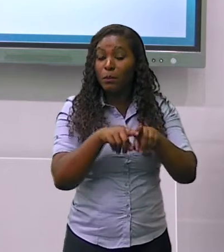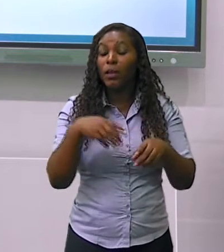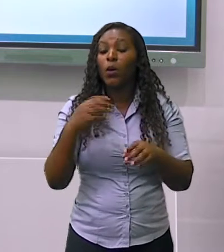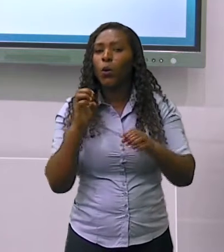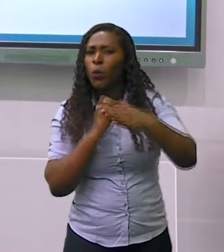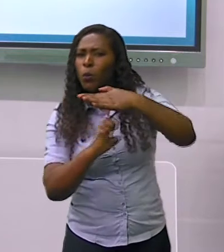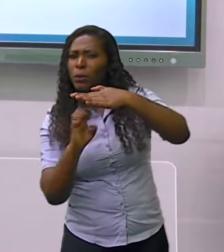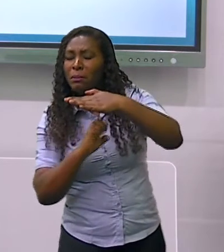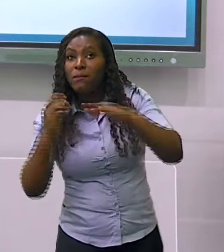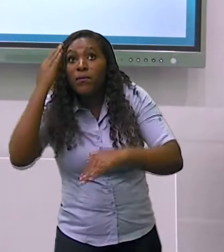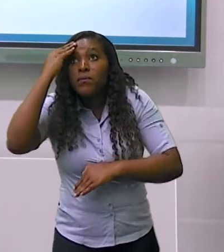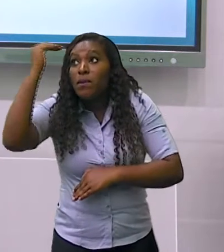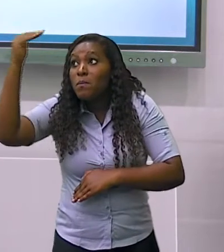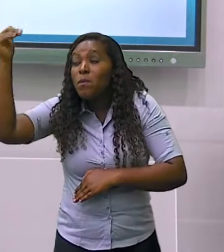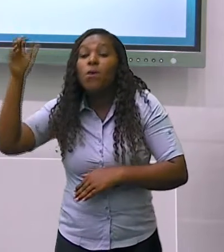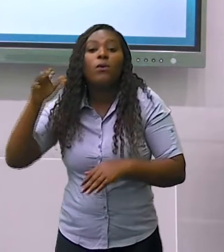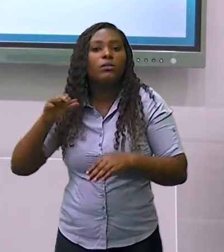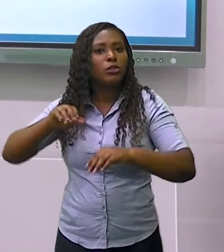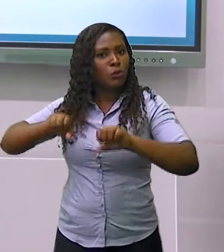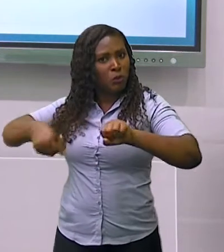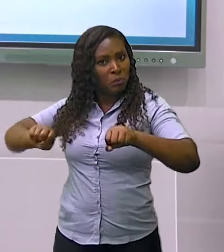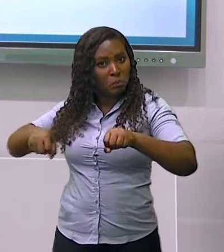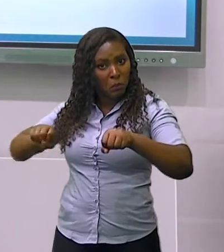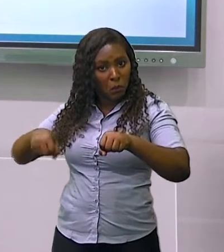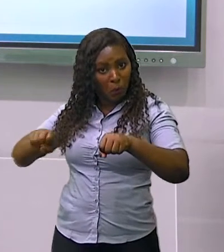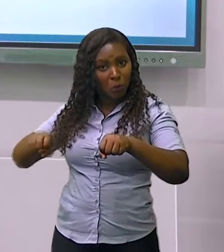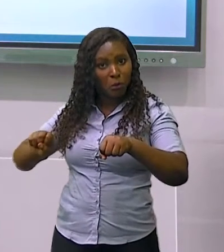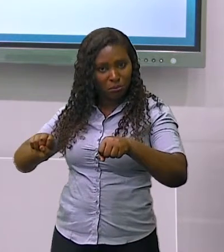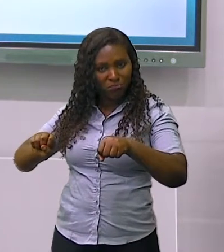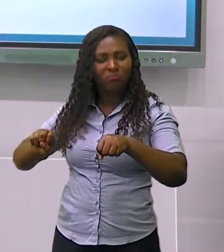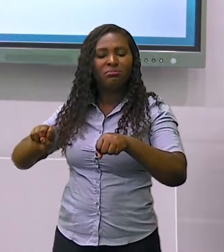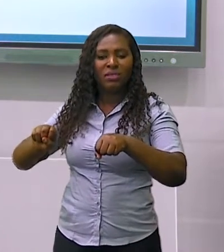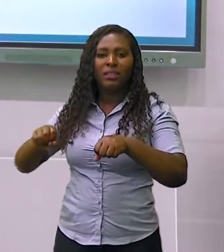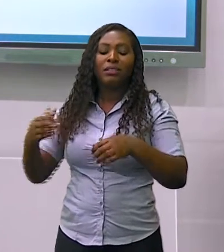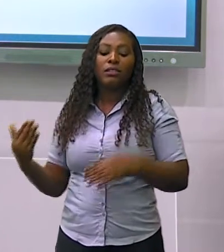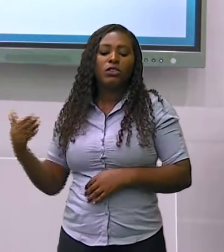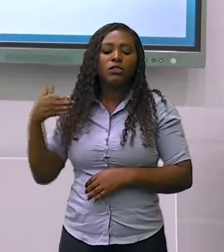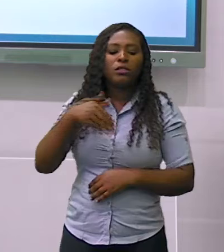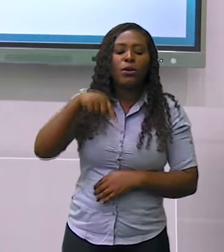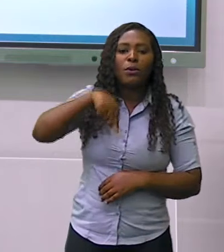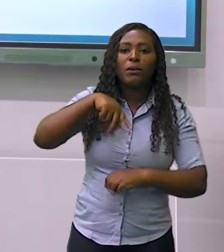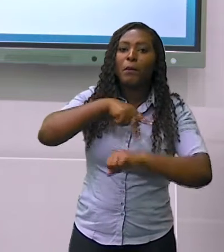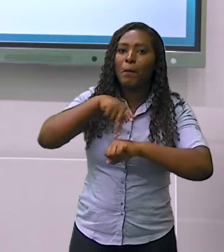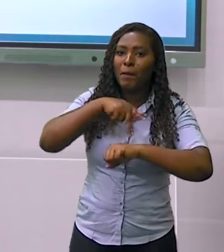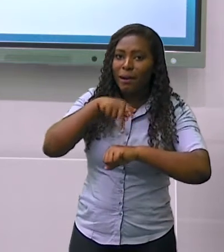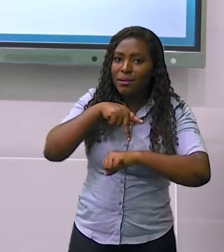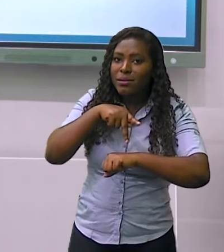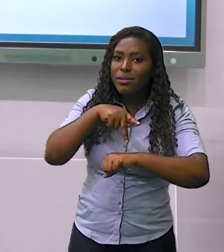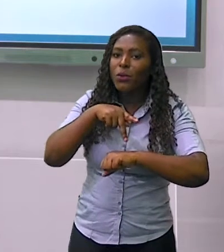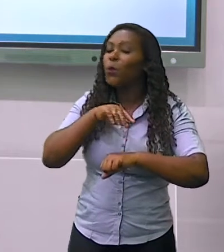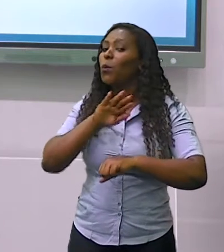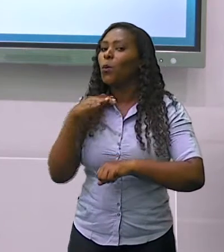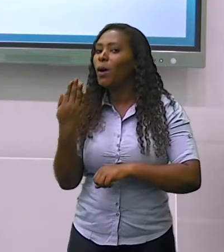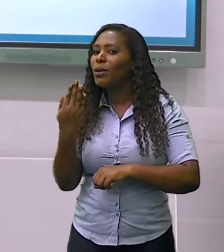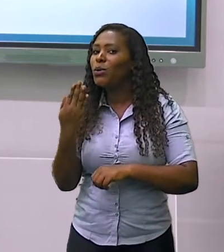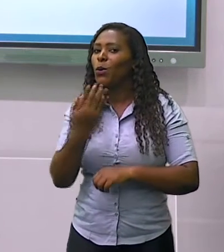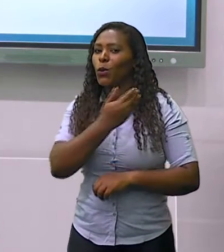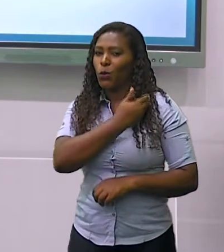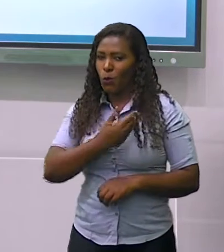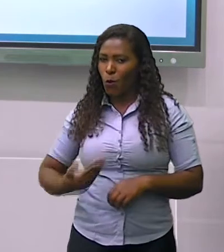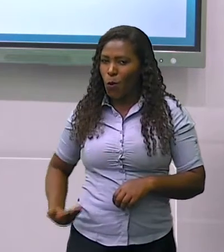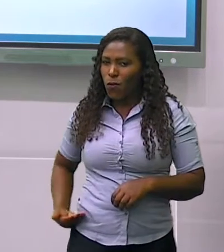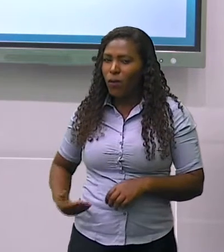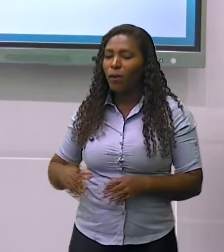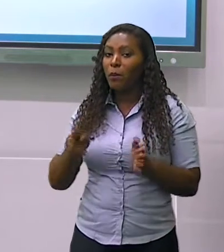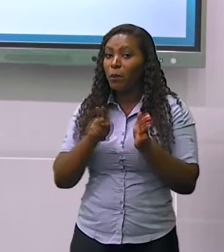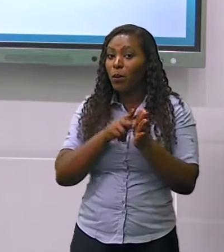que chegaram ao Brasil durante o governo de Juscelino Kubitschek, conhecido como JK. Na